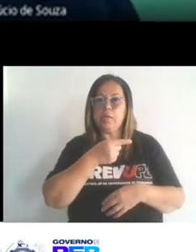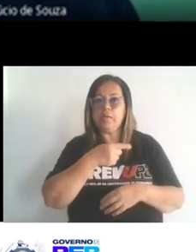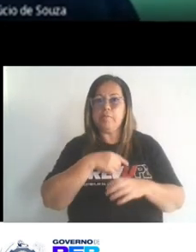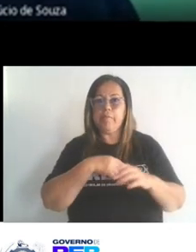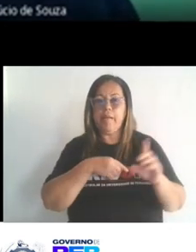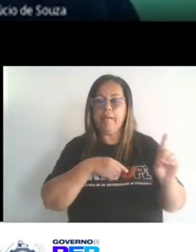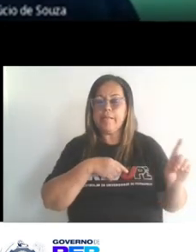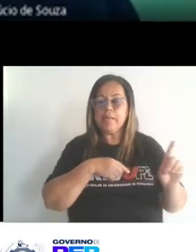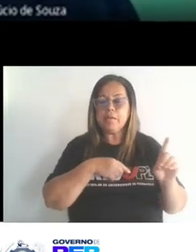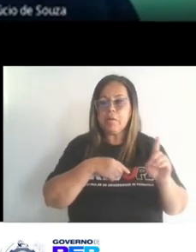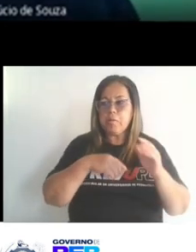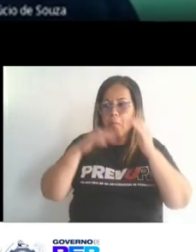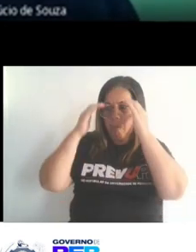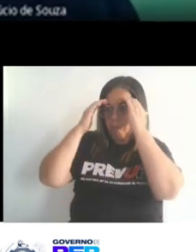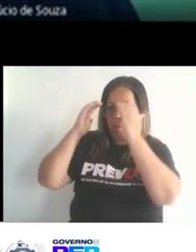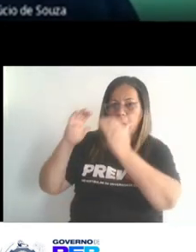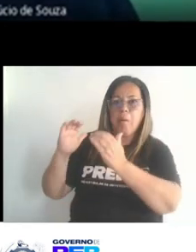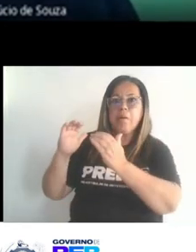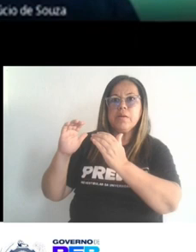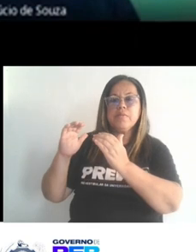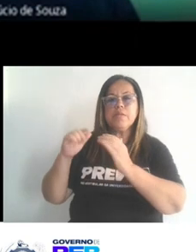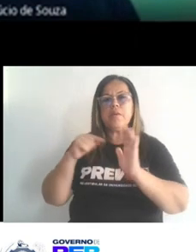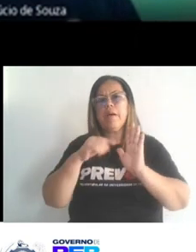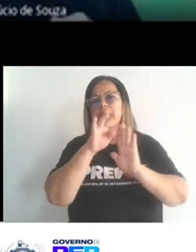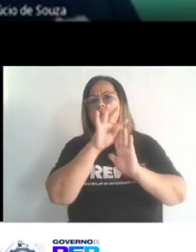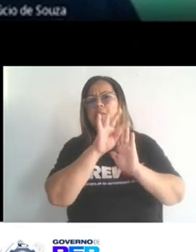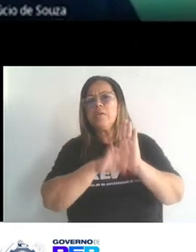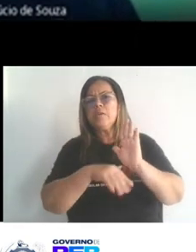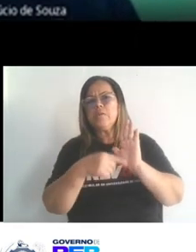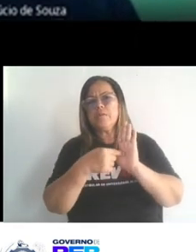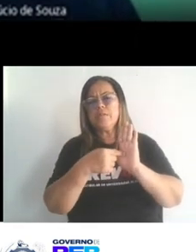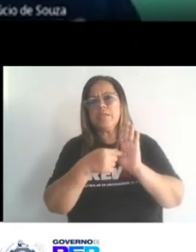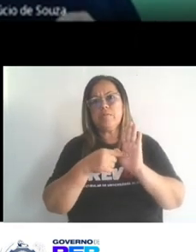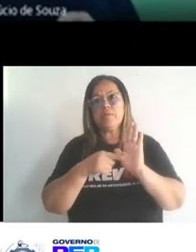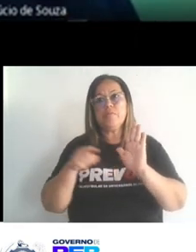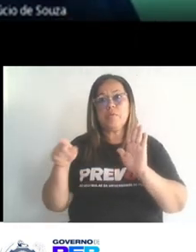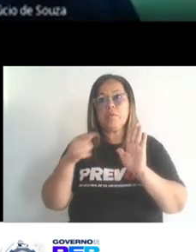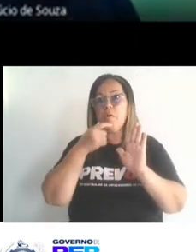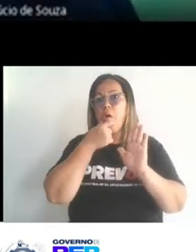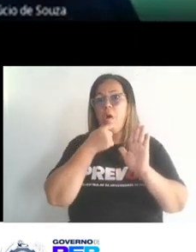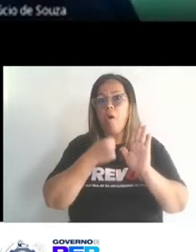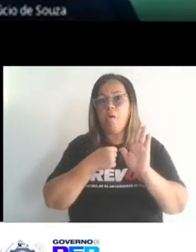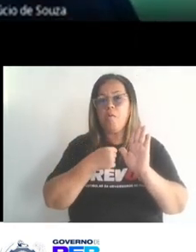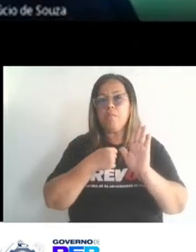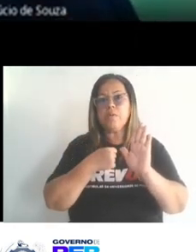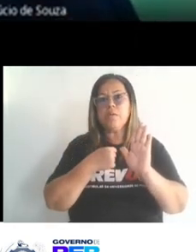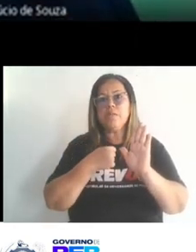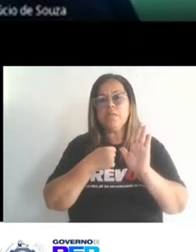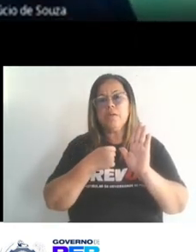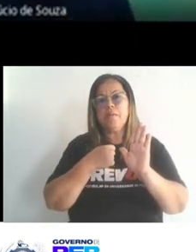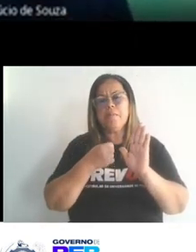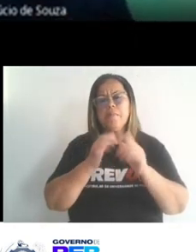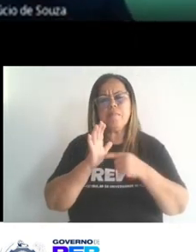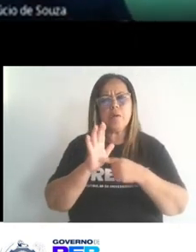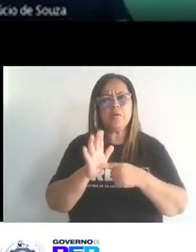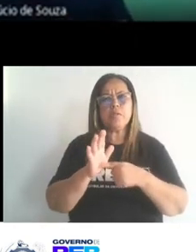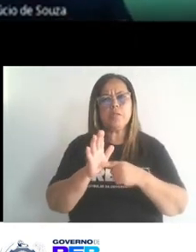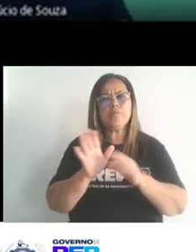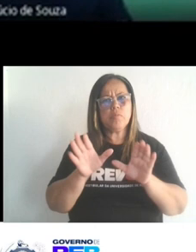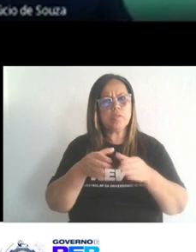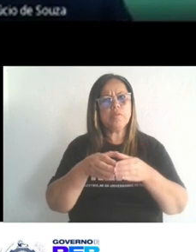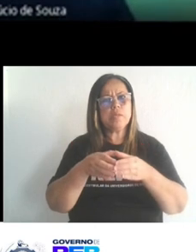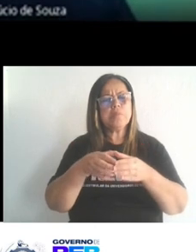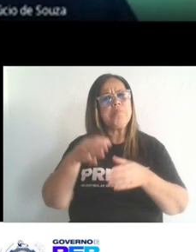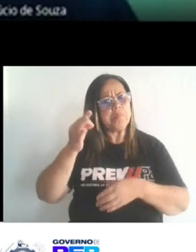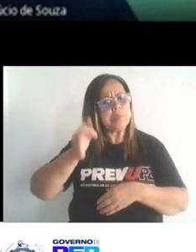constituindo assim de acordo com o texto de Braidwood vestígios de uma civilização correto